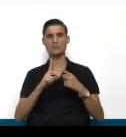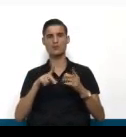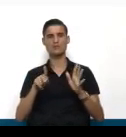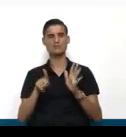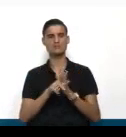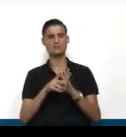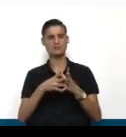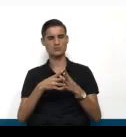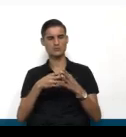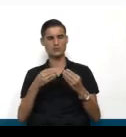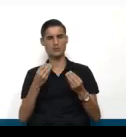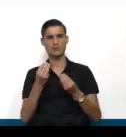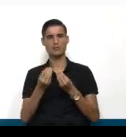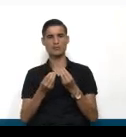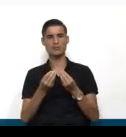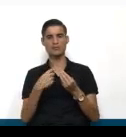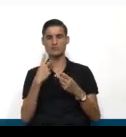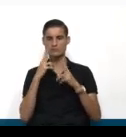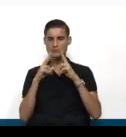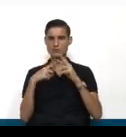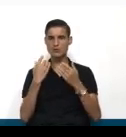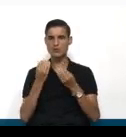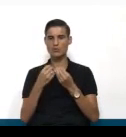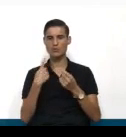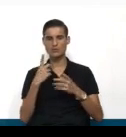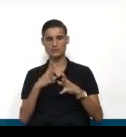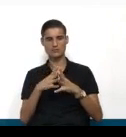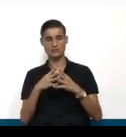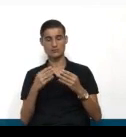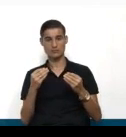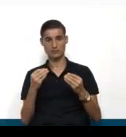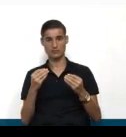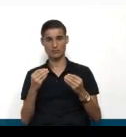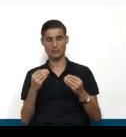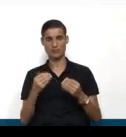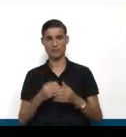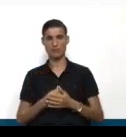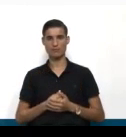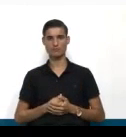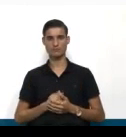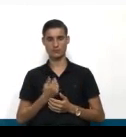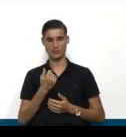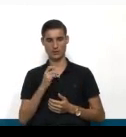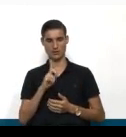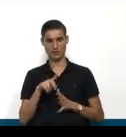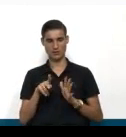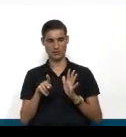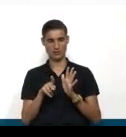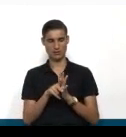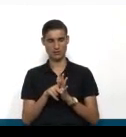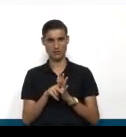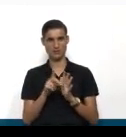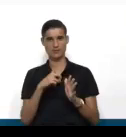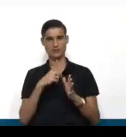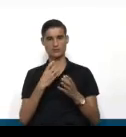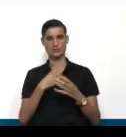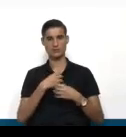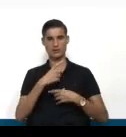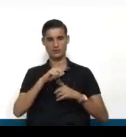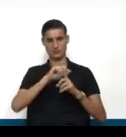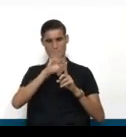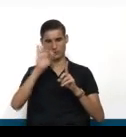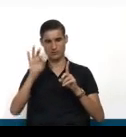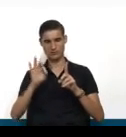própria solução? Olha como que nós podemos resolver. Se ela é, né, se essa condição de contorno